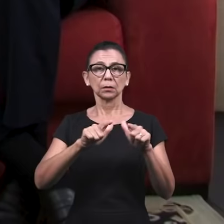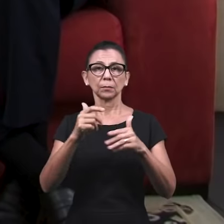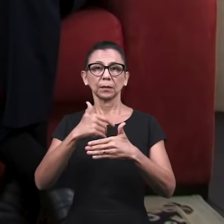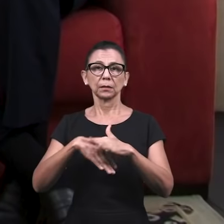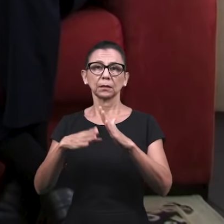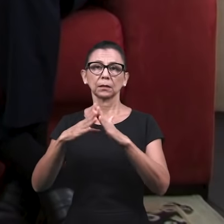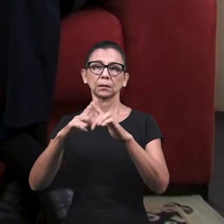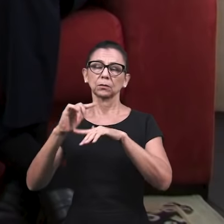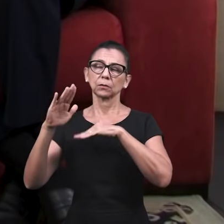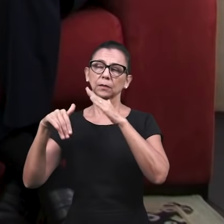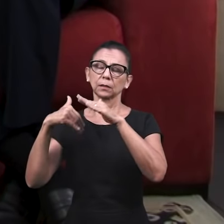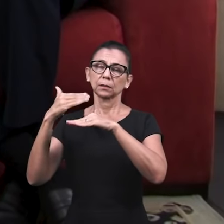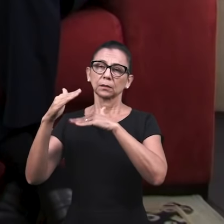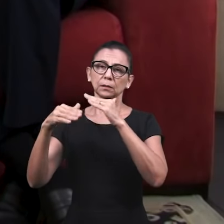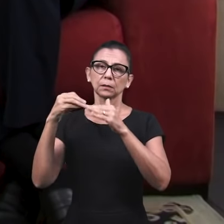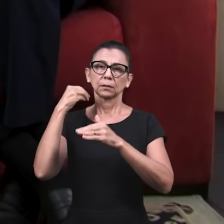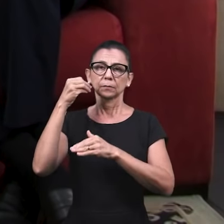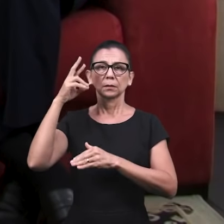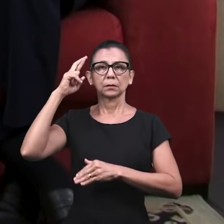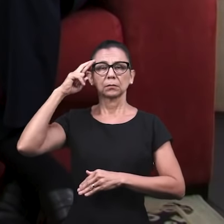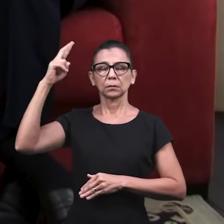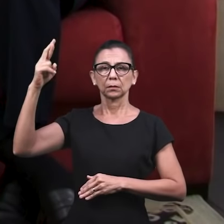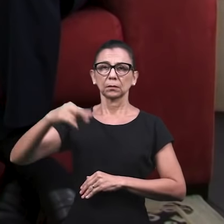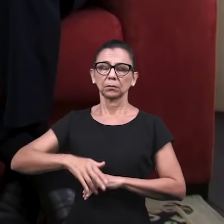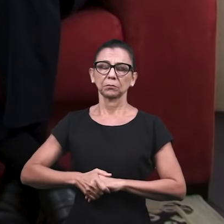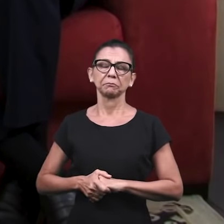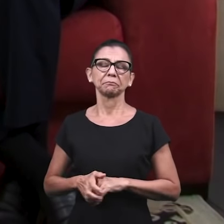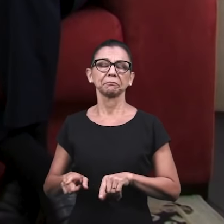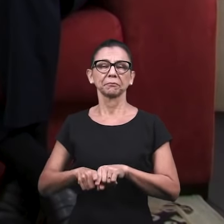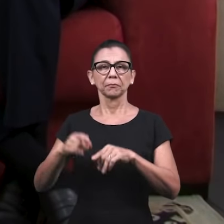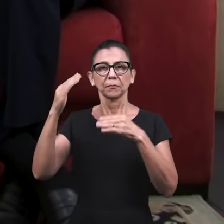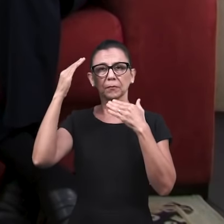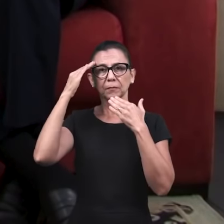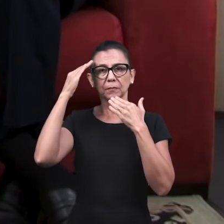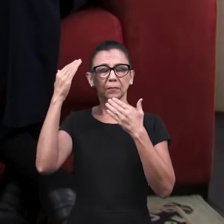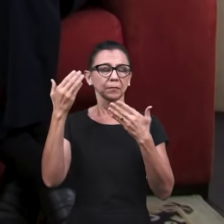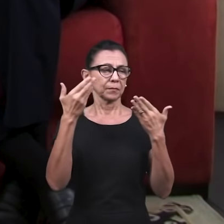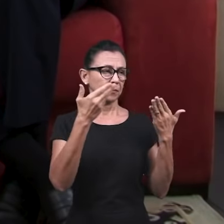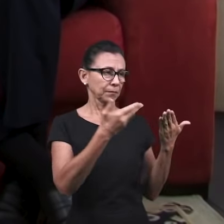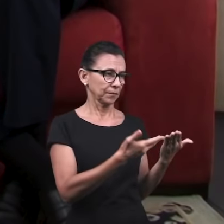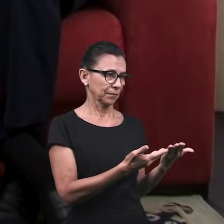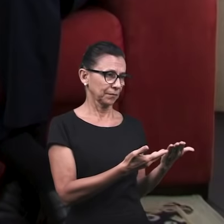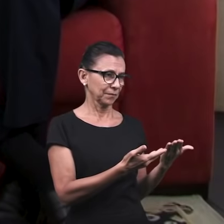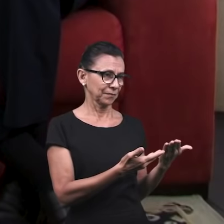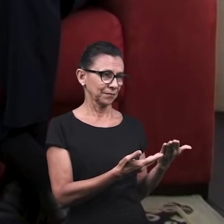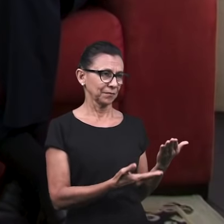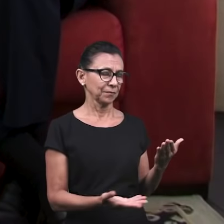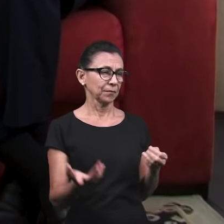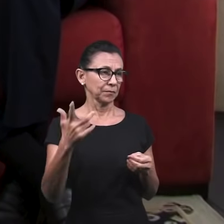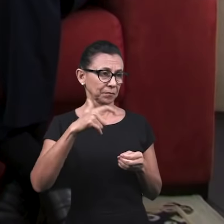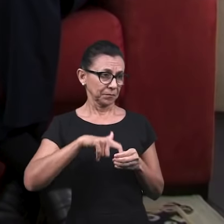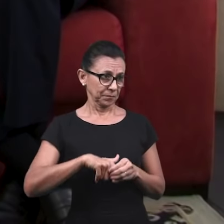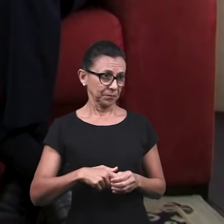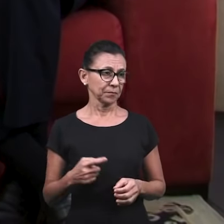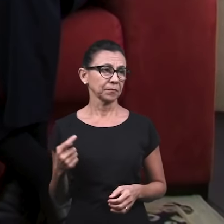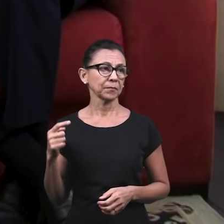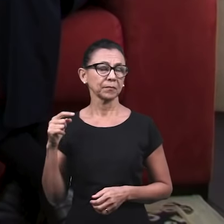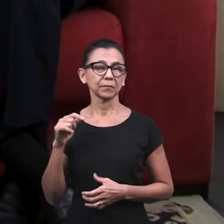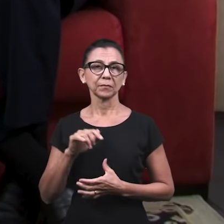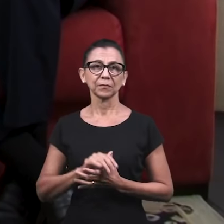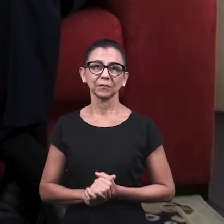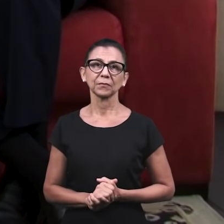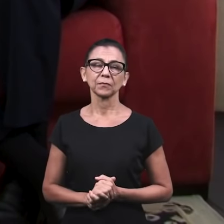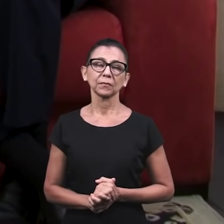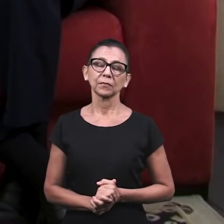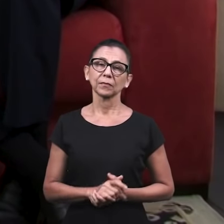enfim, a sua experiência com o Senhor no dia a dia. Quero agradecer a você, Márcio, mais uma vez, por estar aqui conosco, certamente também